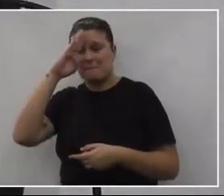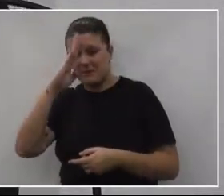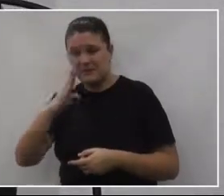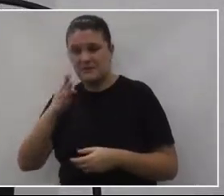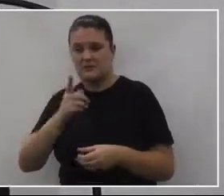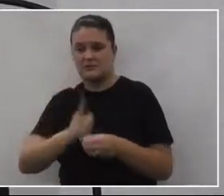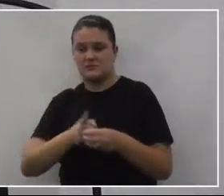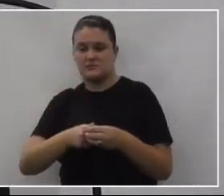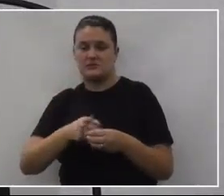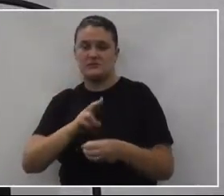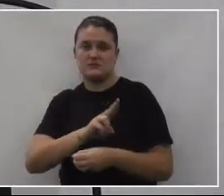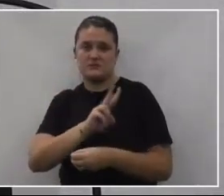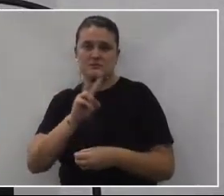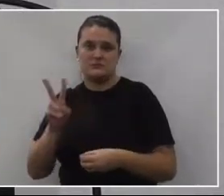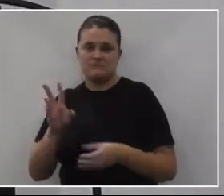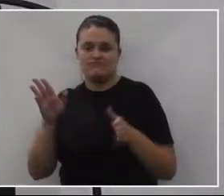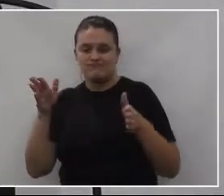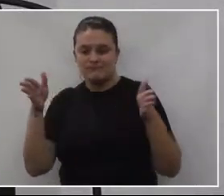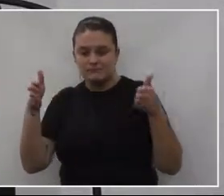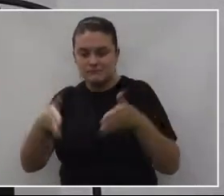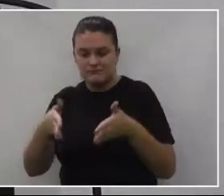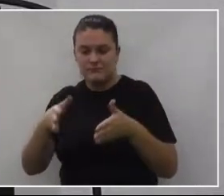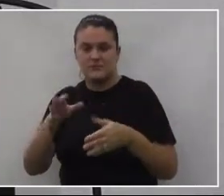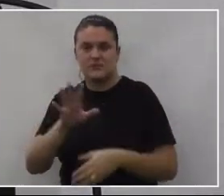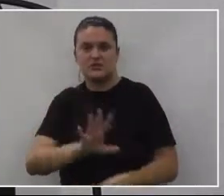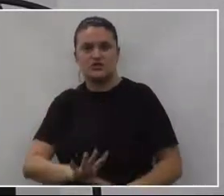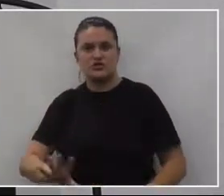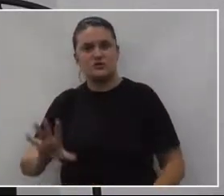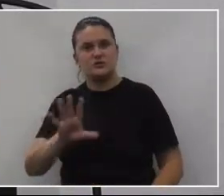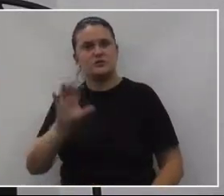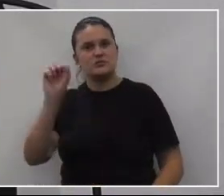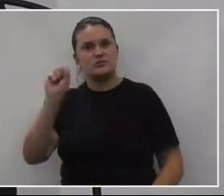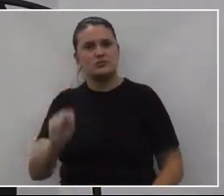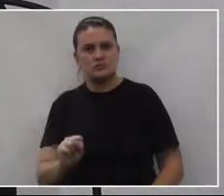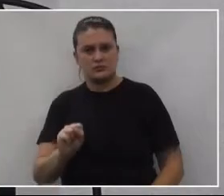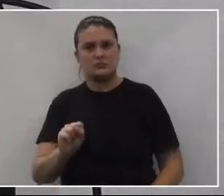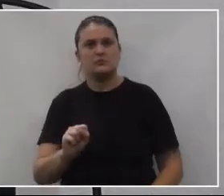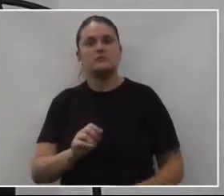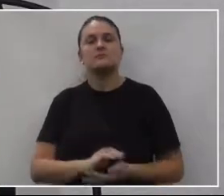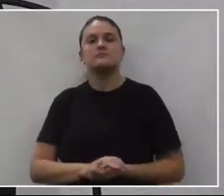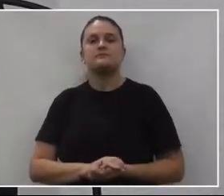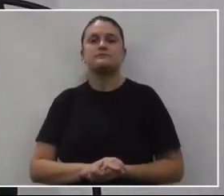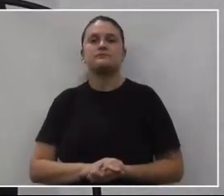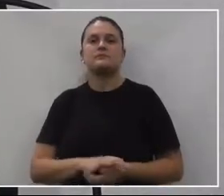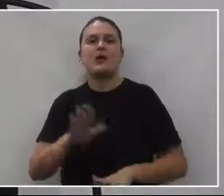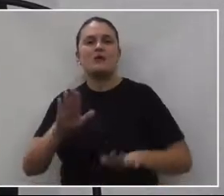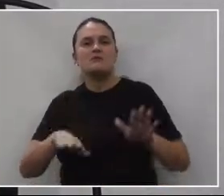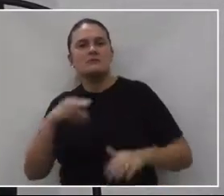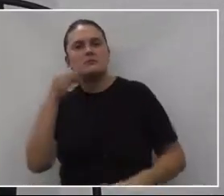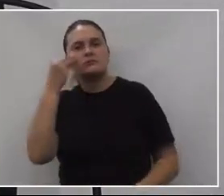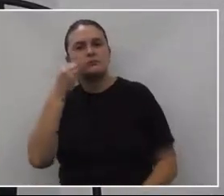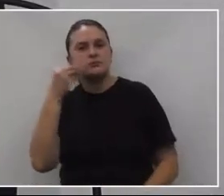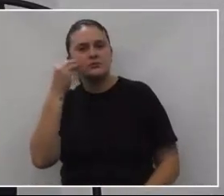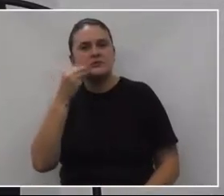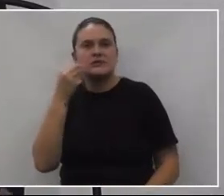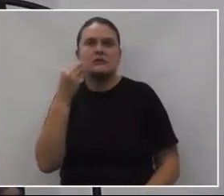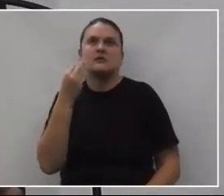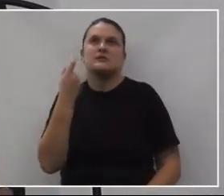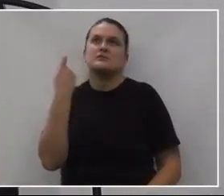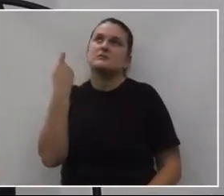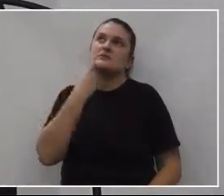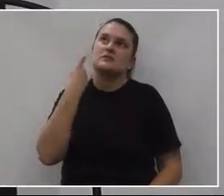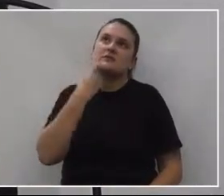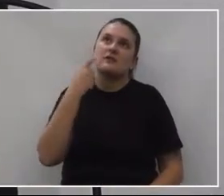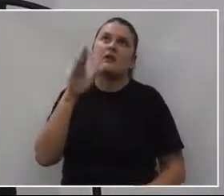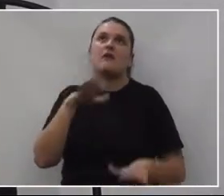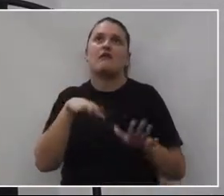é atender o público de União da Vitória e de região. Né? Claro que há algumas oportunidades, como, por exemplo, na sexta-feira, lá, quem sabe a